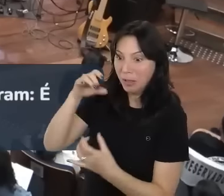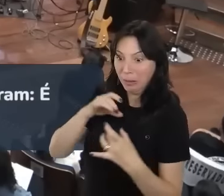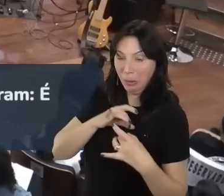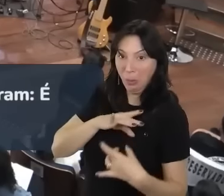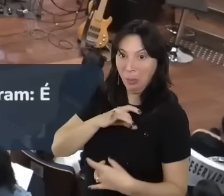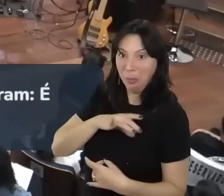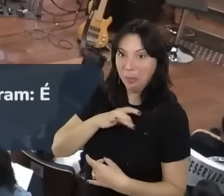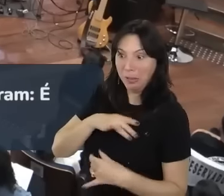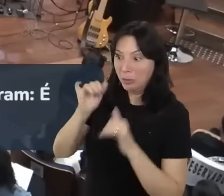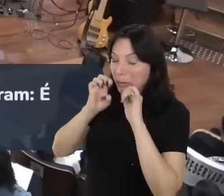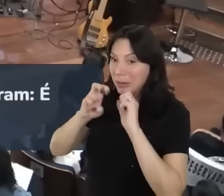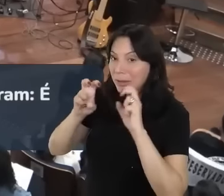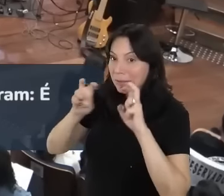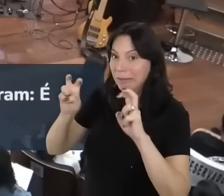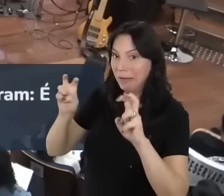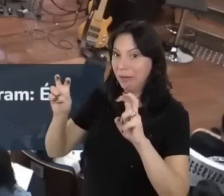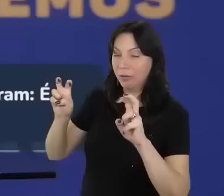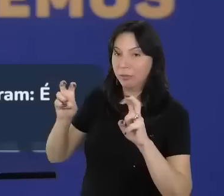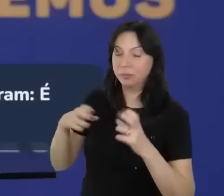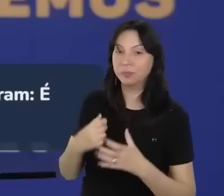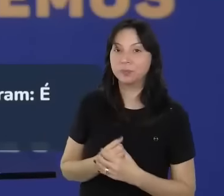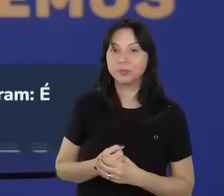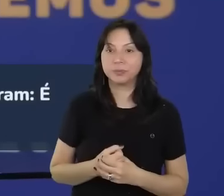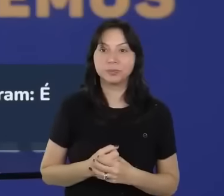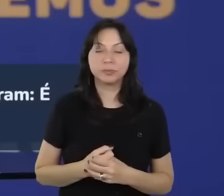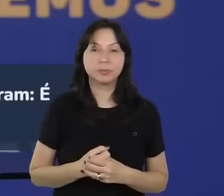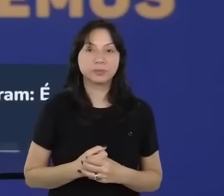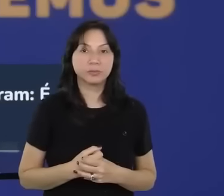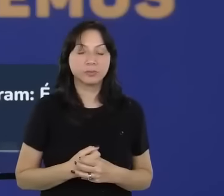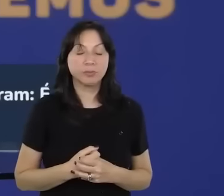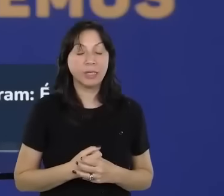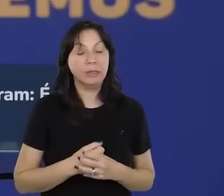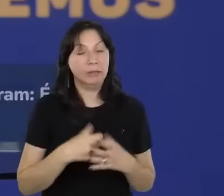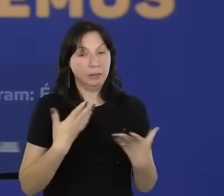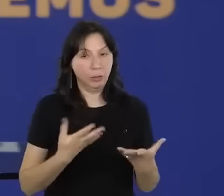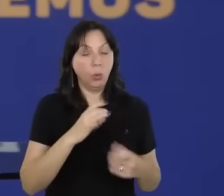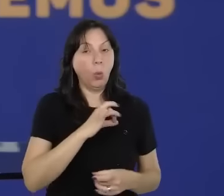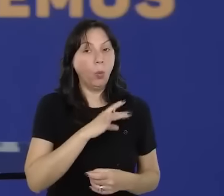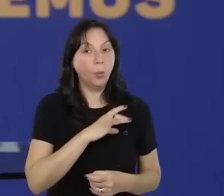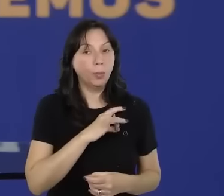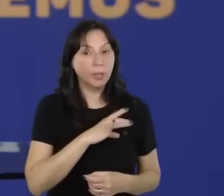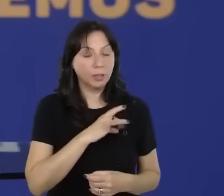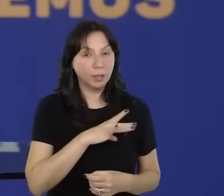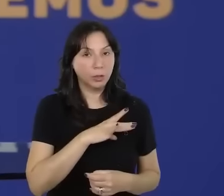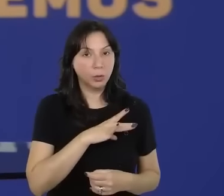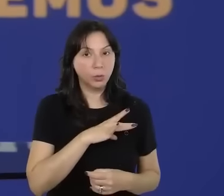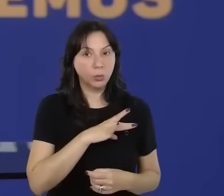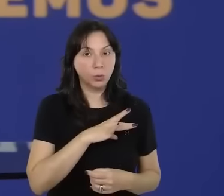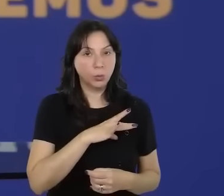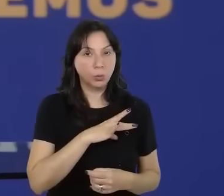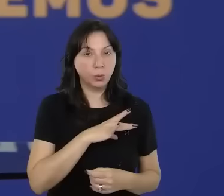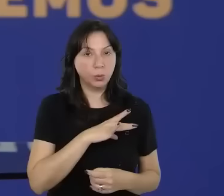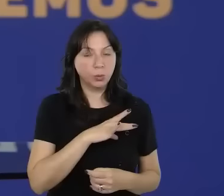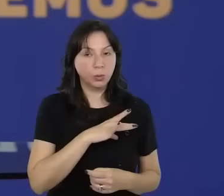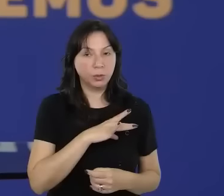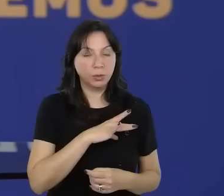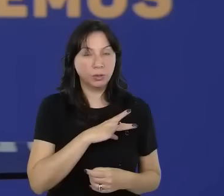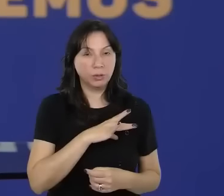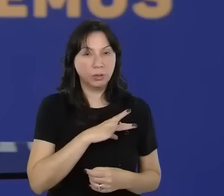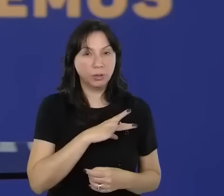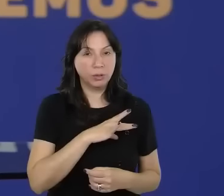medo gritaram preste atenção nisso aqui o medo pode nos assustar mais do